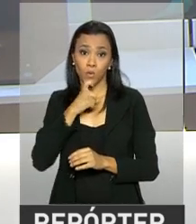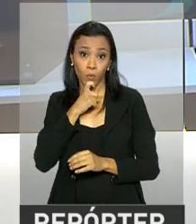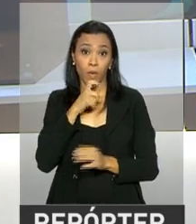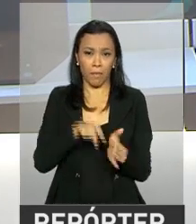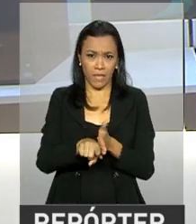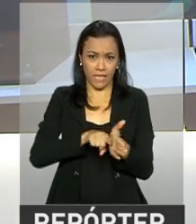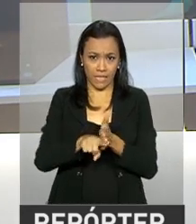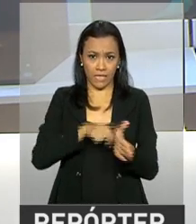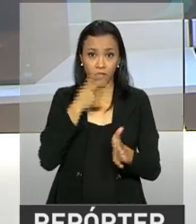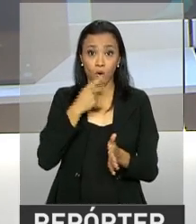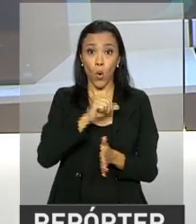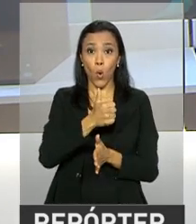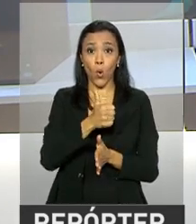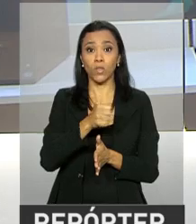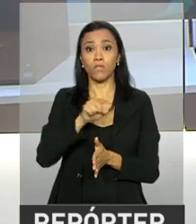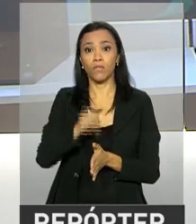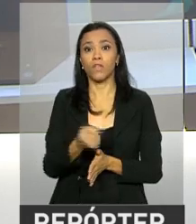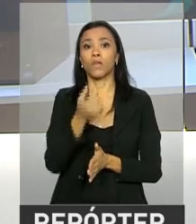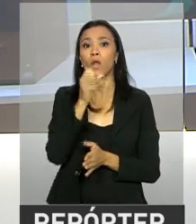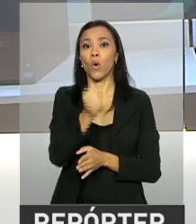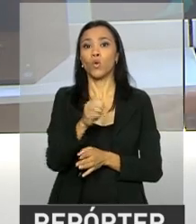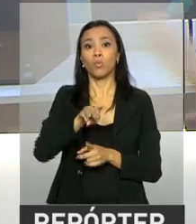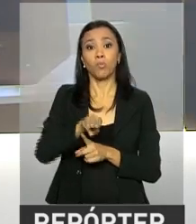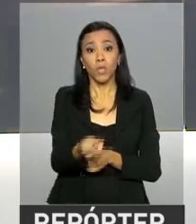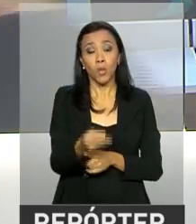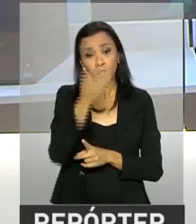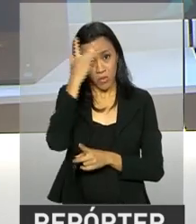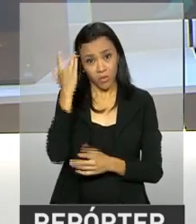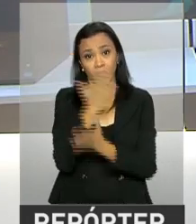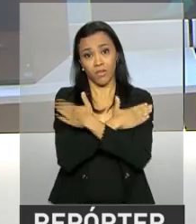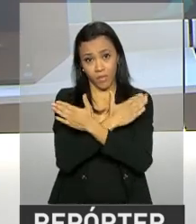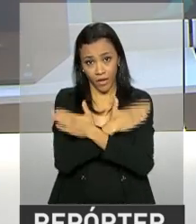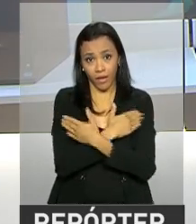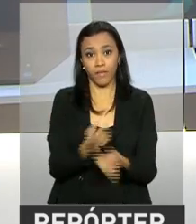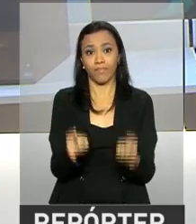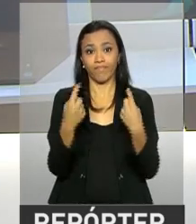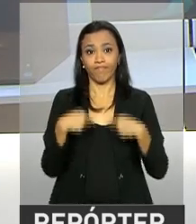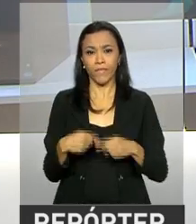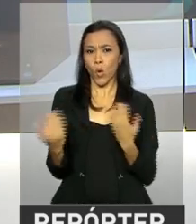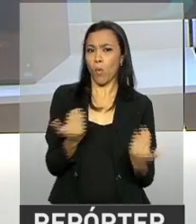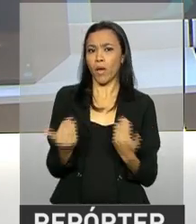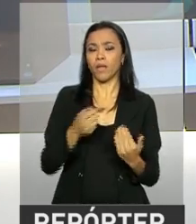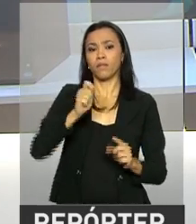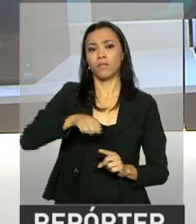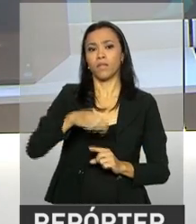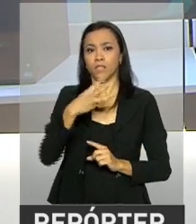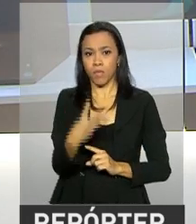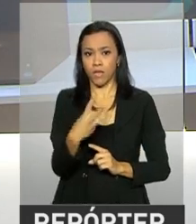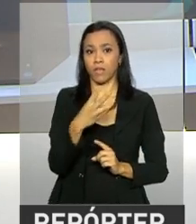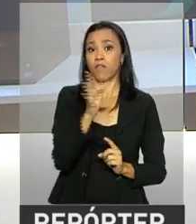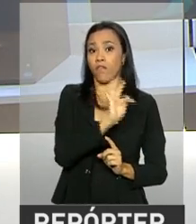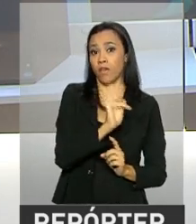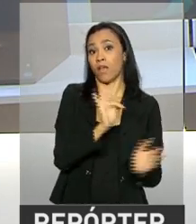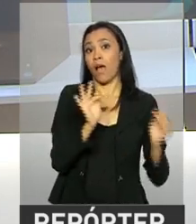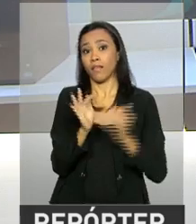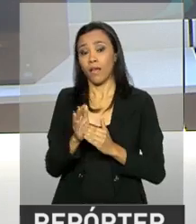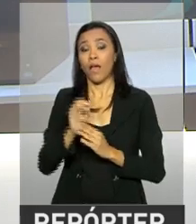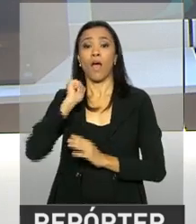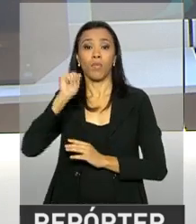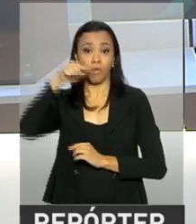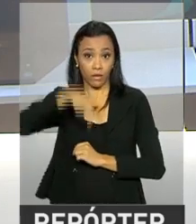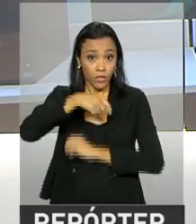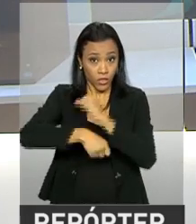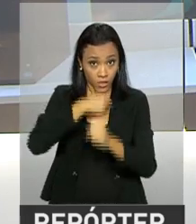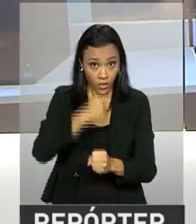que havia 11,8 milhões de pessoas desocupadas na comparação com o trimestre de Fevereiro a Abril deste ano o